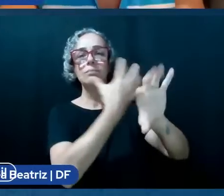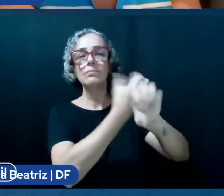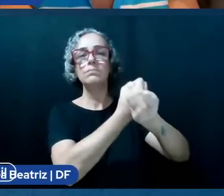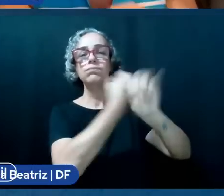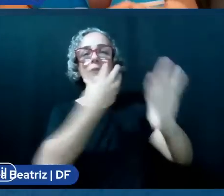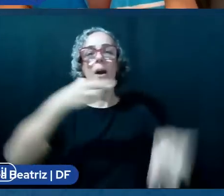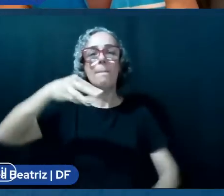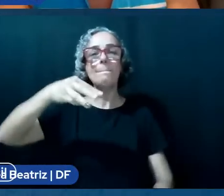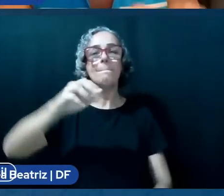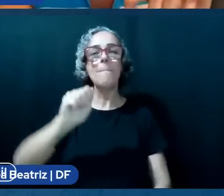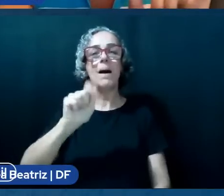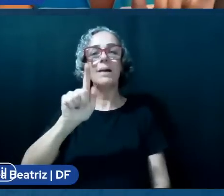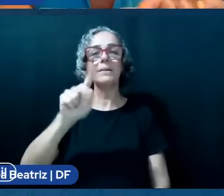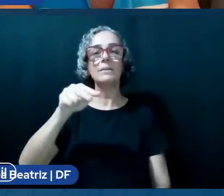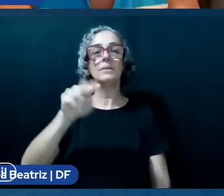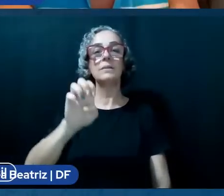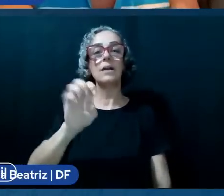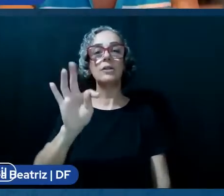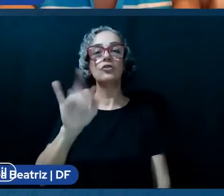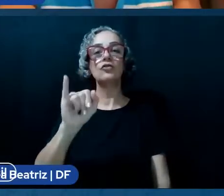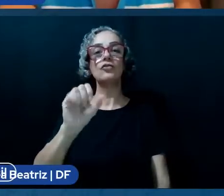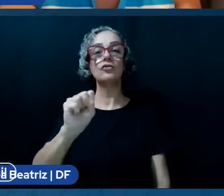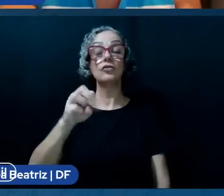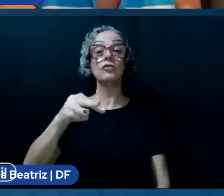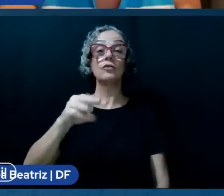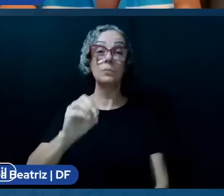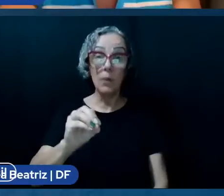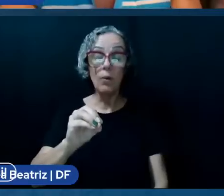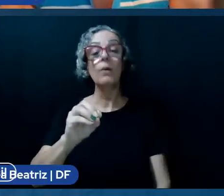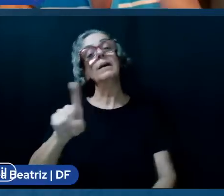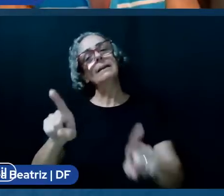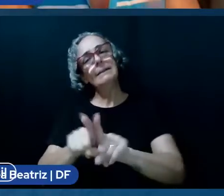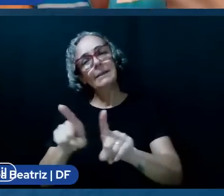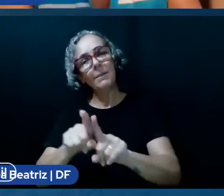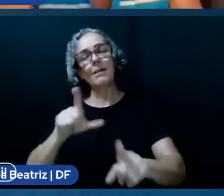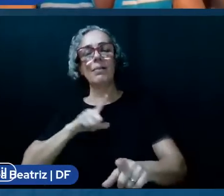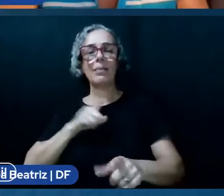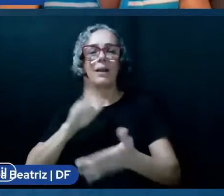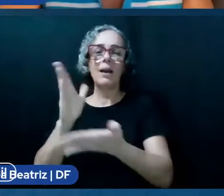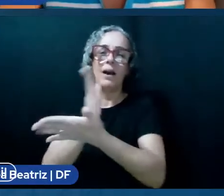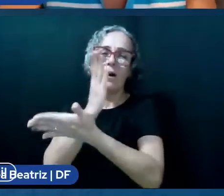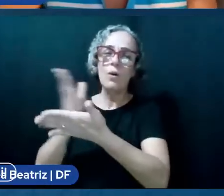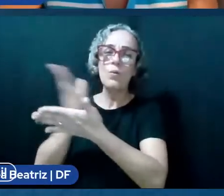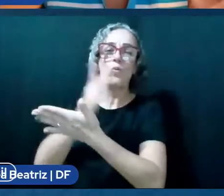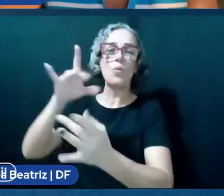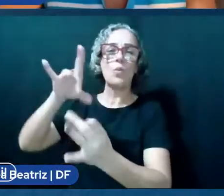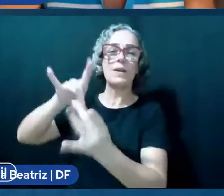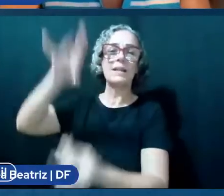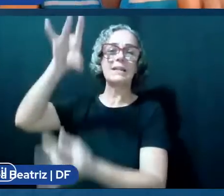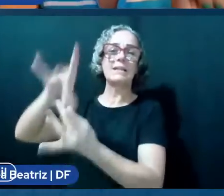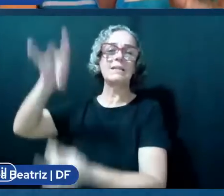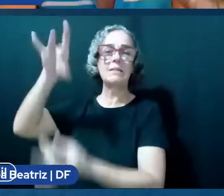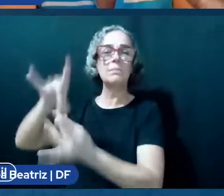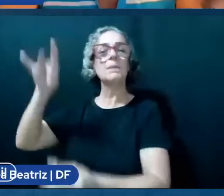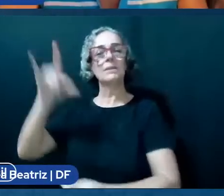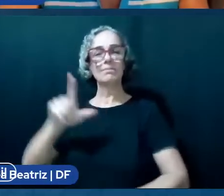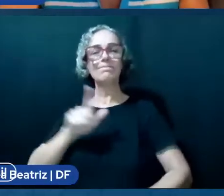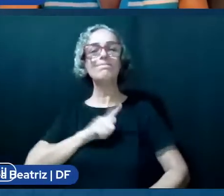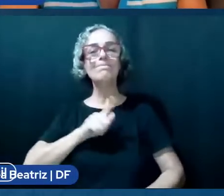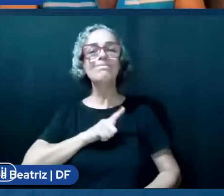isso, assim como a parte de alguns espíritos naturalmente tomam no fato